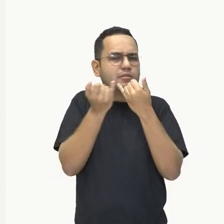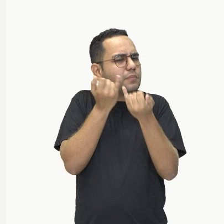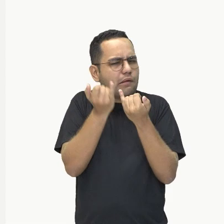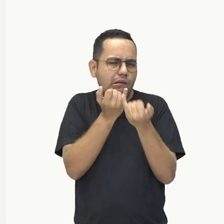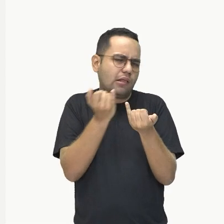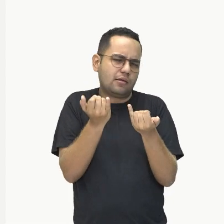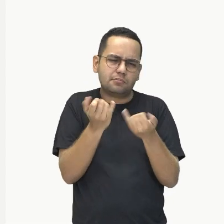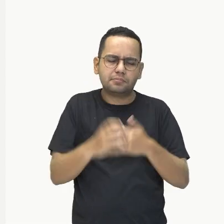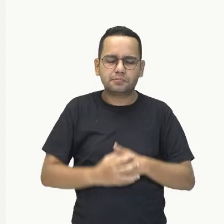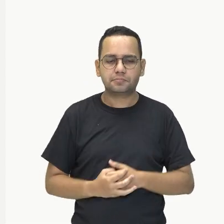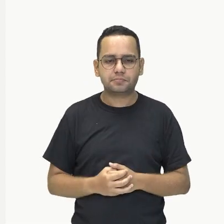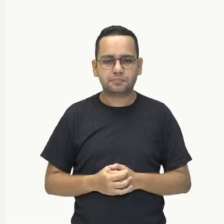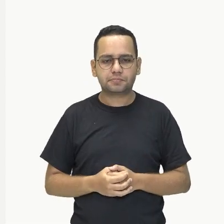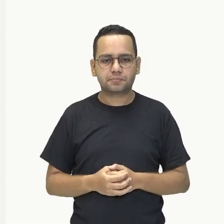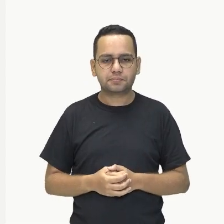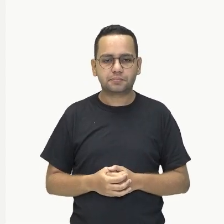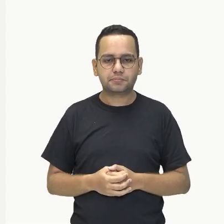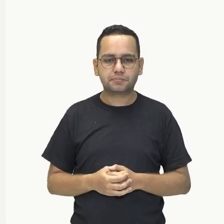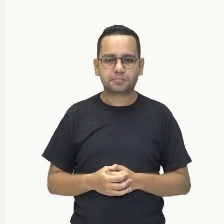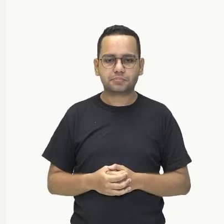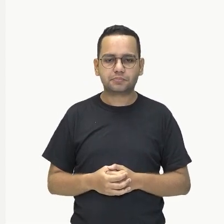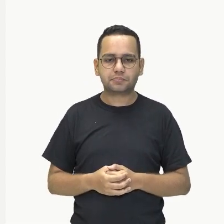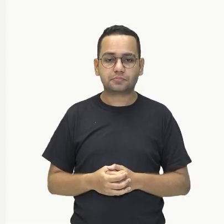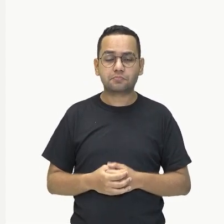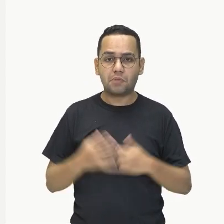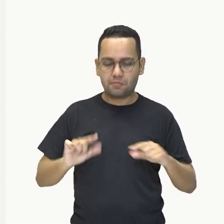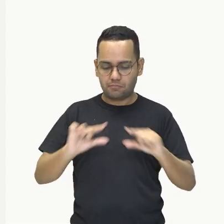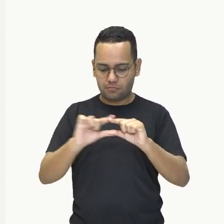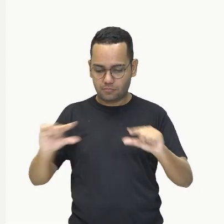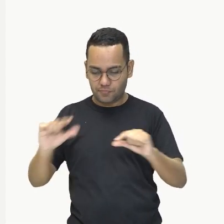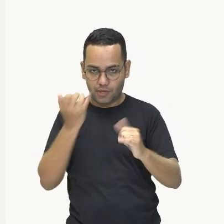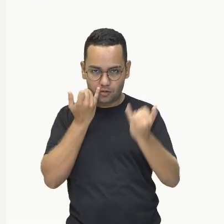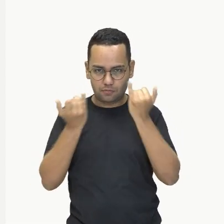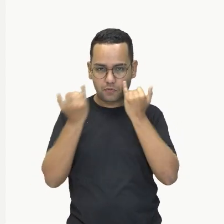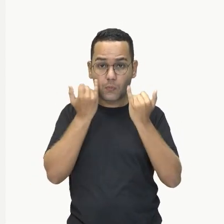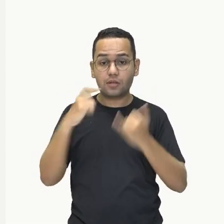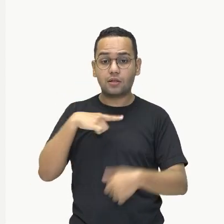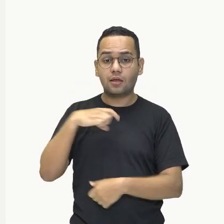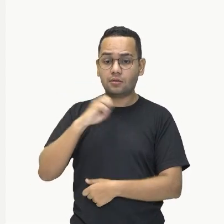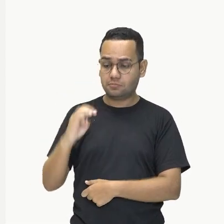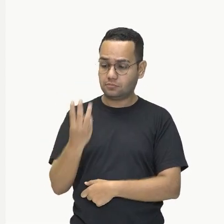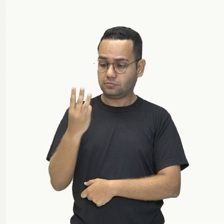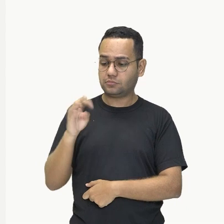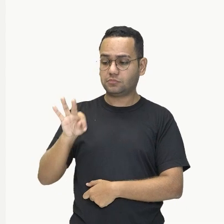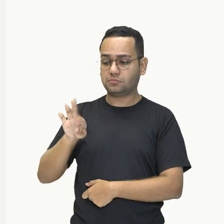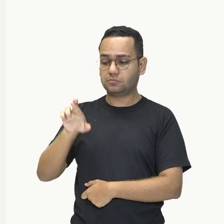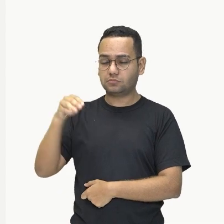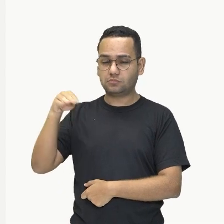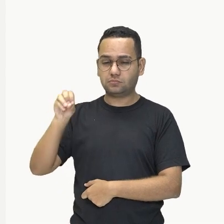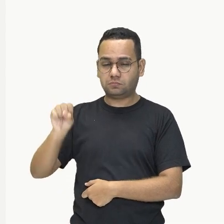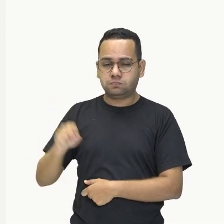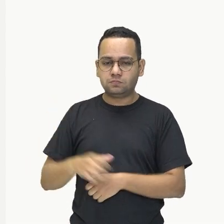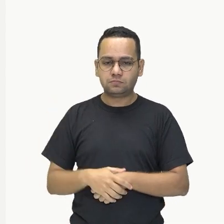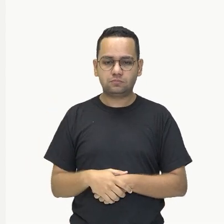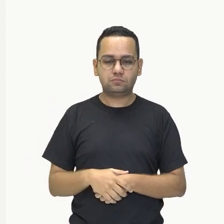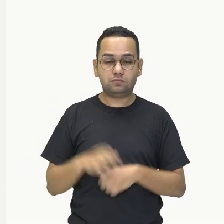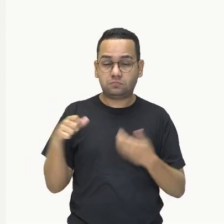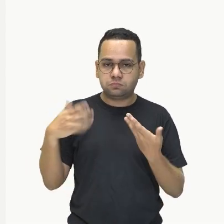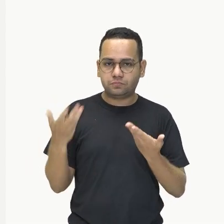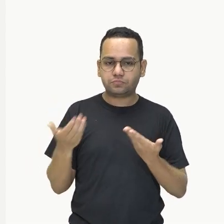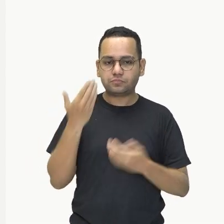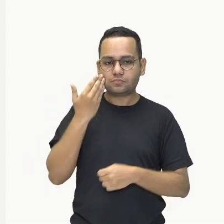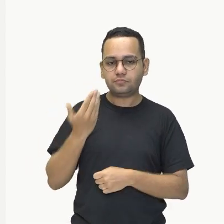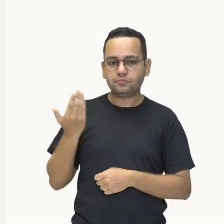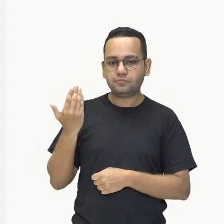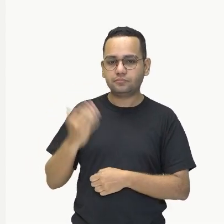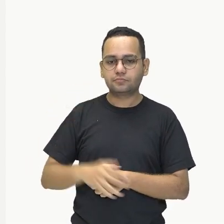bom? Ó, é um polinômio de 3 termos. Quais são esses termos?